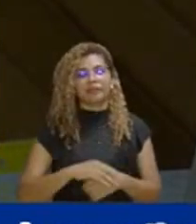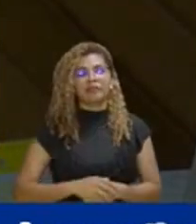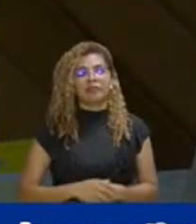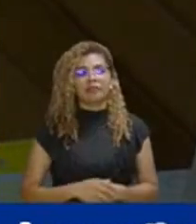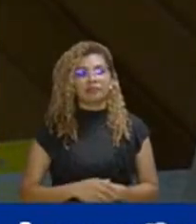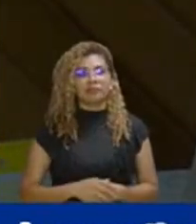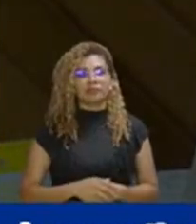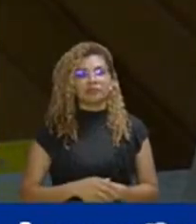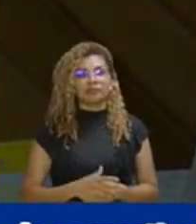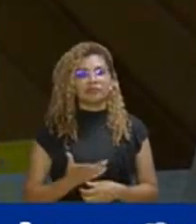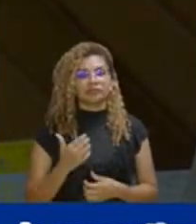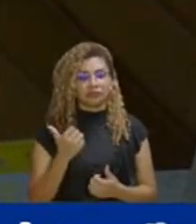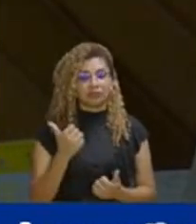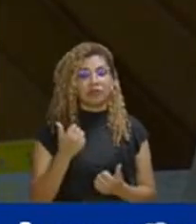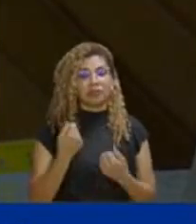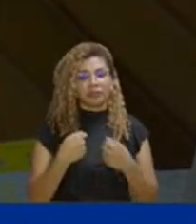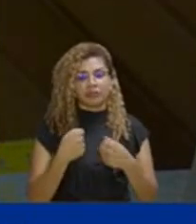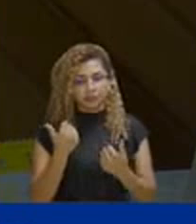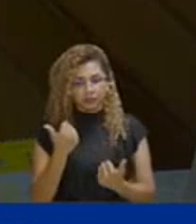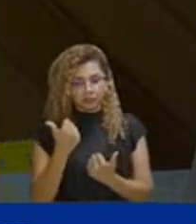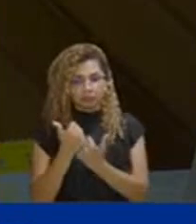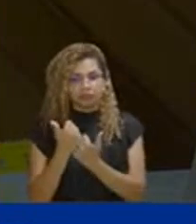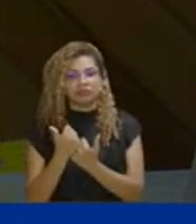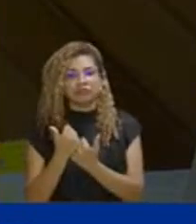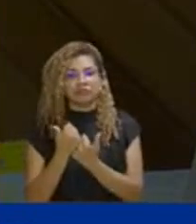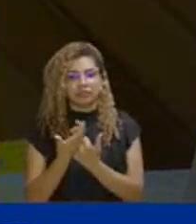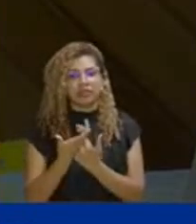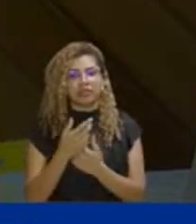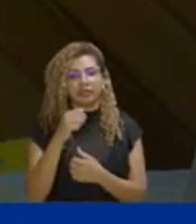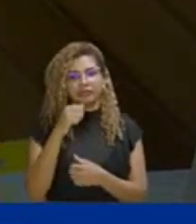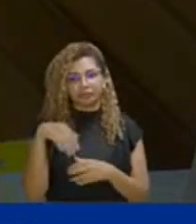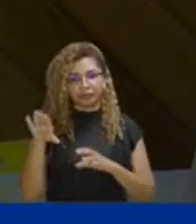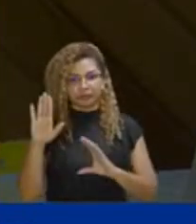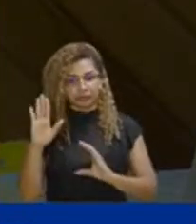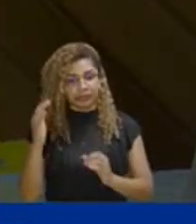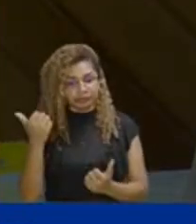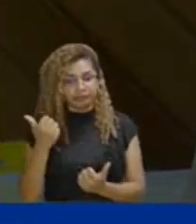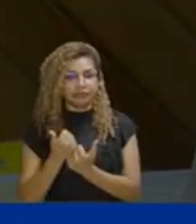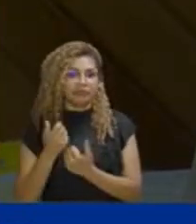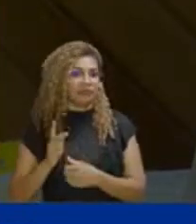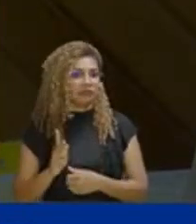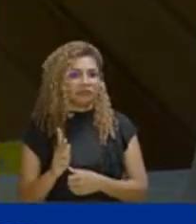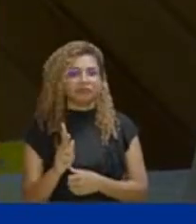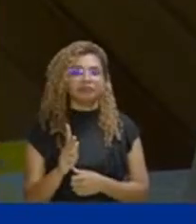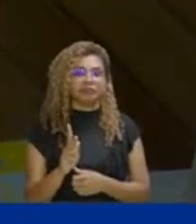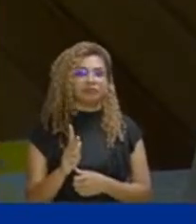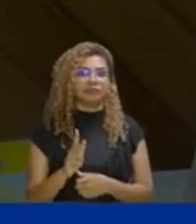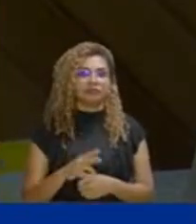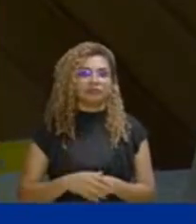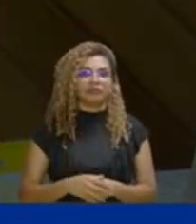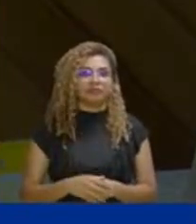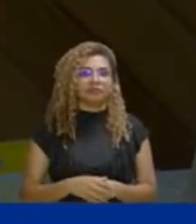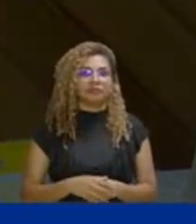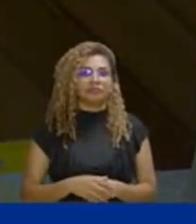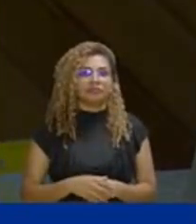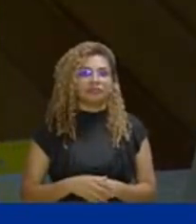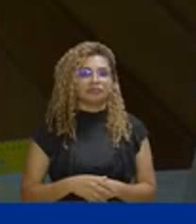quando desacompanhada do nome do respectivo vice ou da respectiva legenda partidária. Agravo em recurso